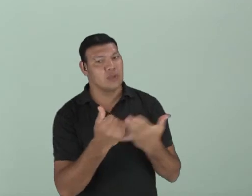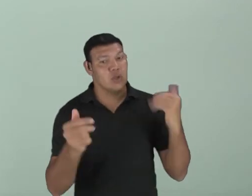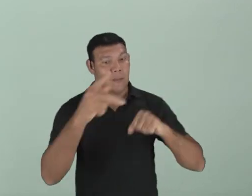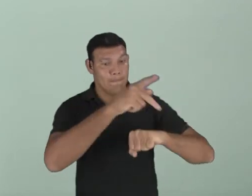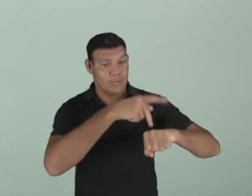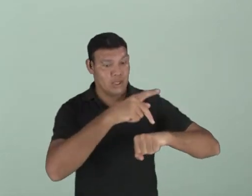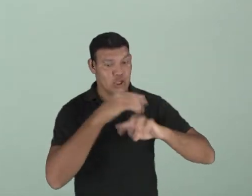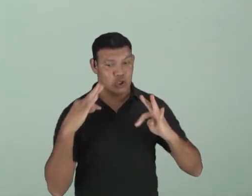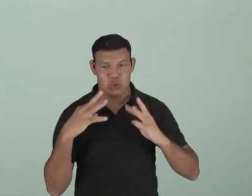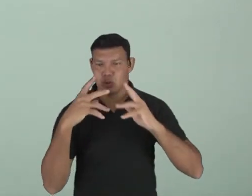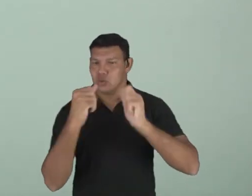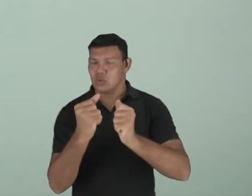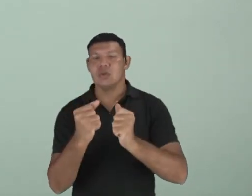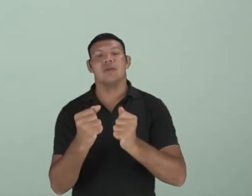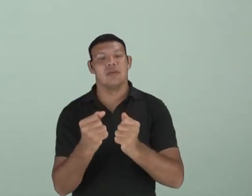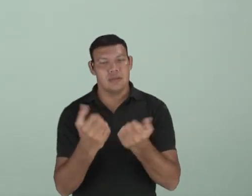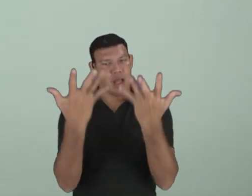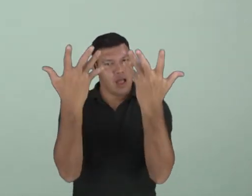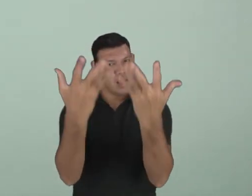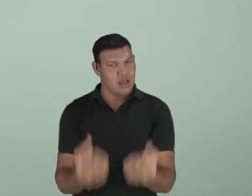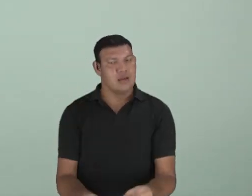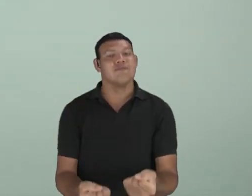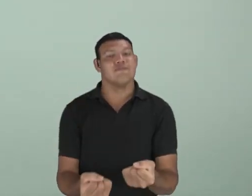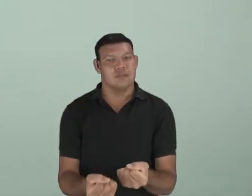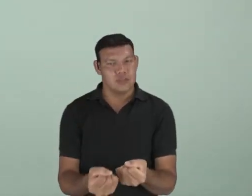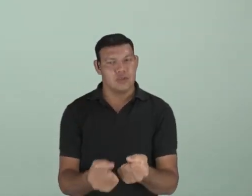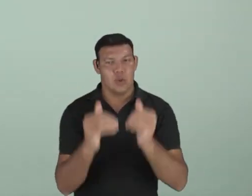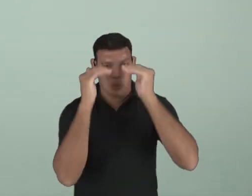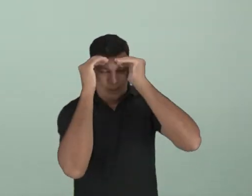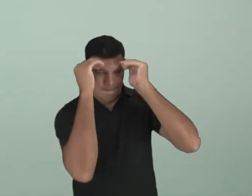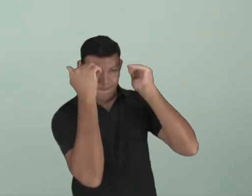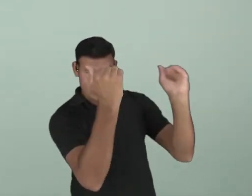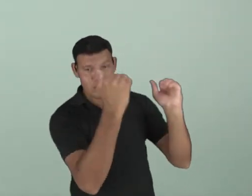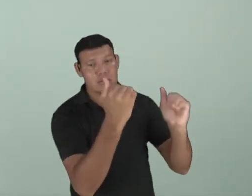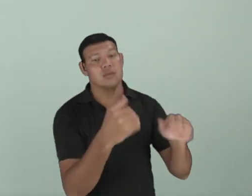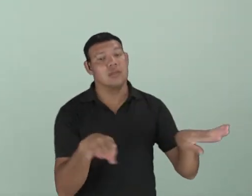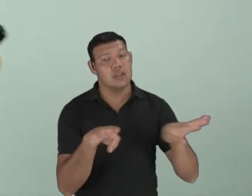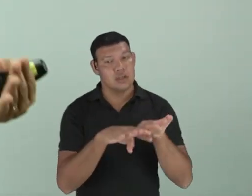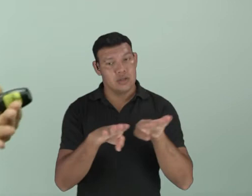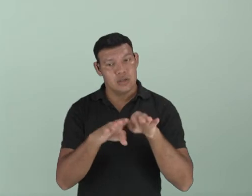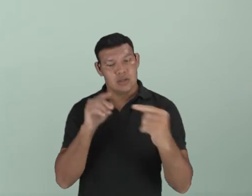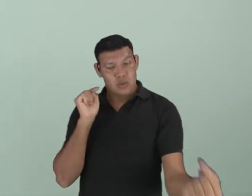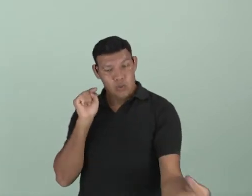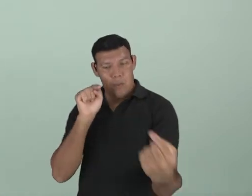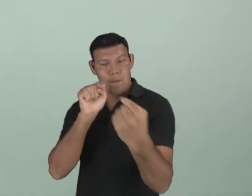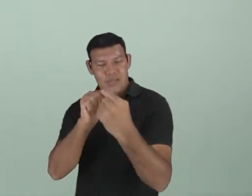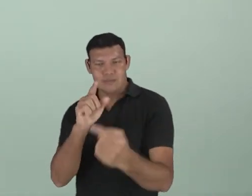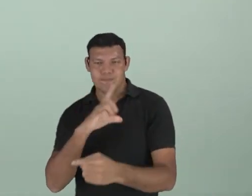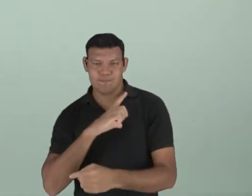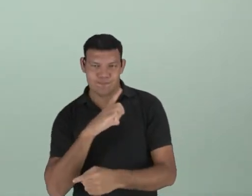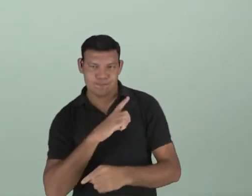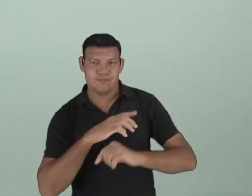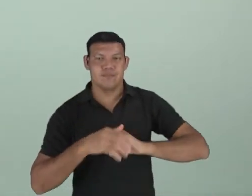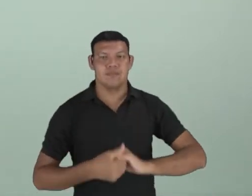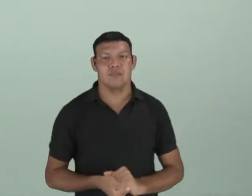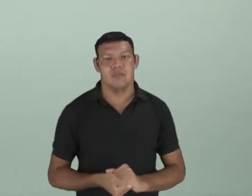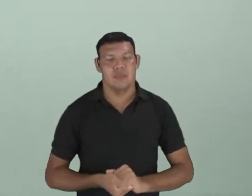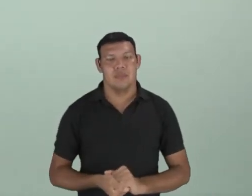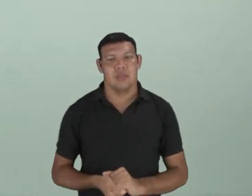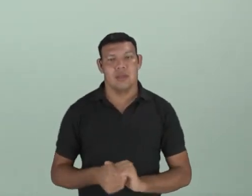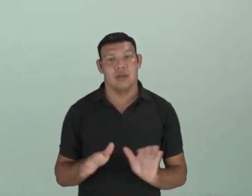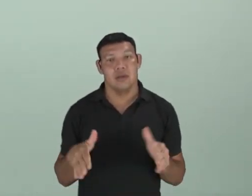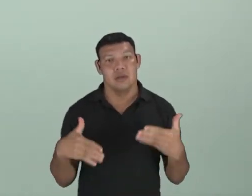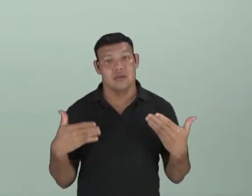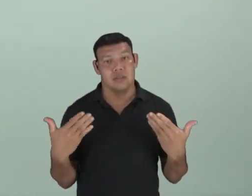os países devem cumprir, devem colocar como objetivo dentro, né, da sua organização. E aí